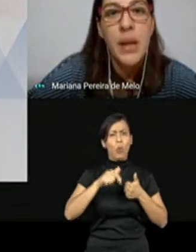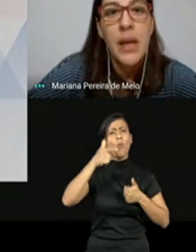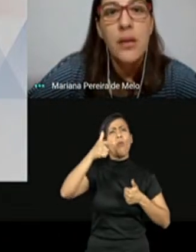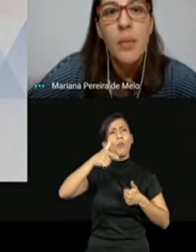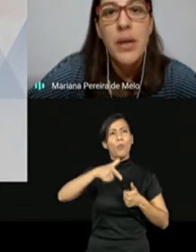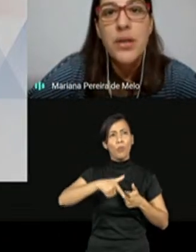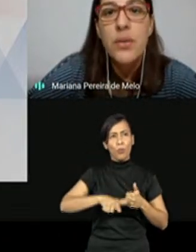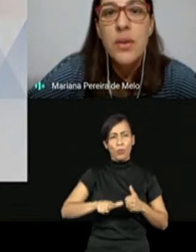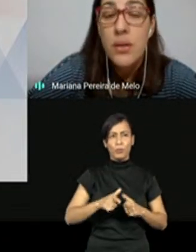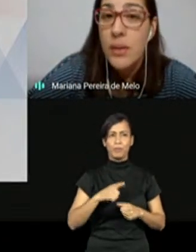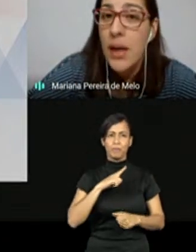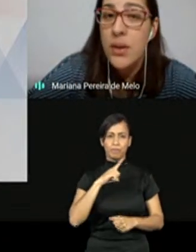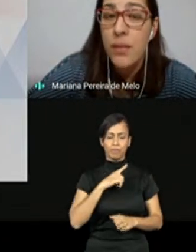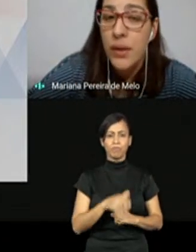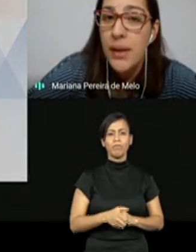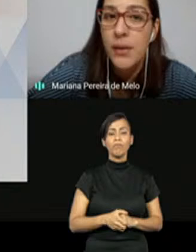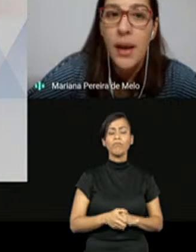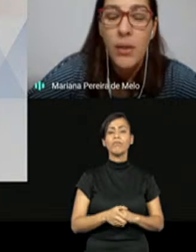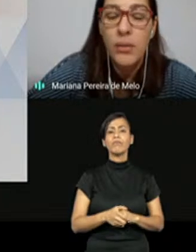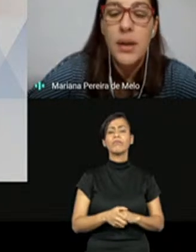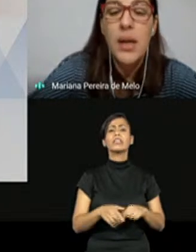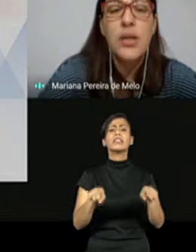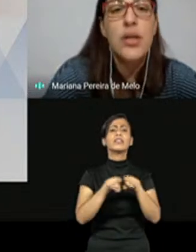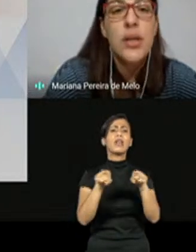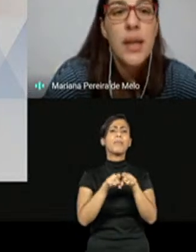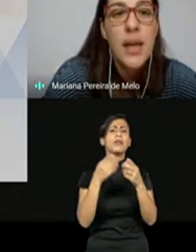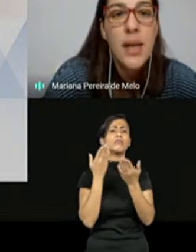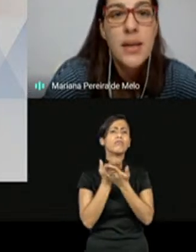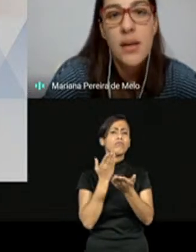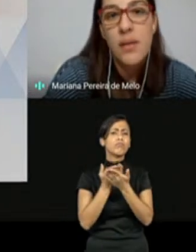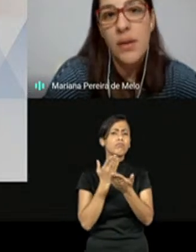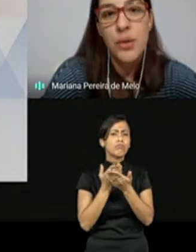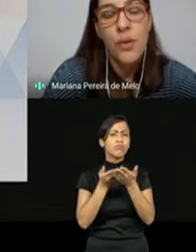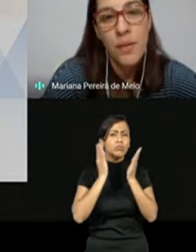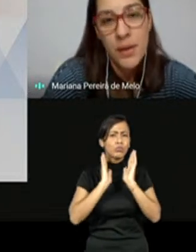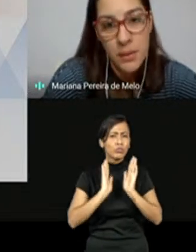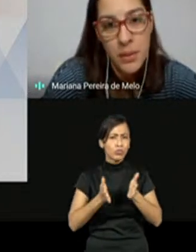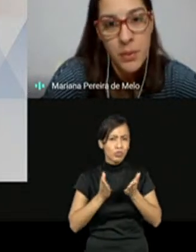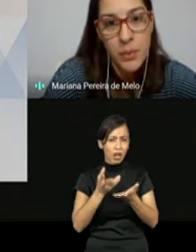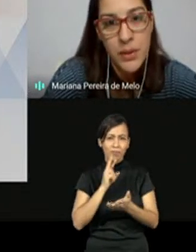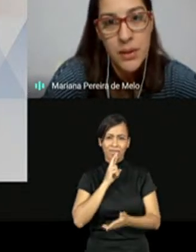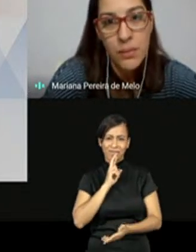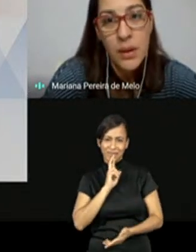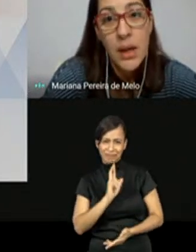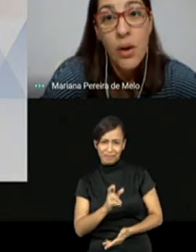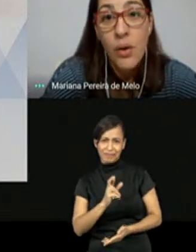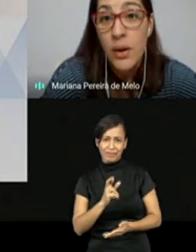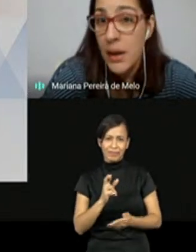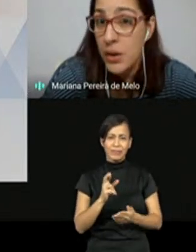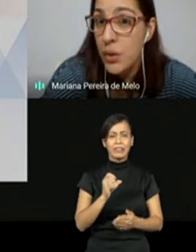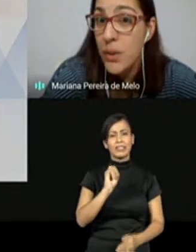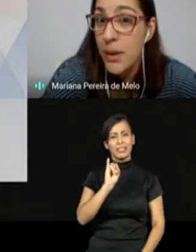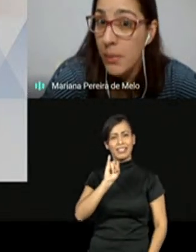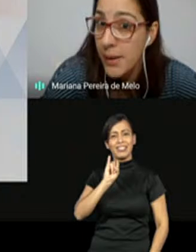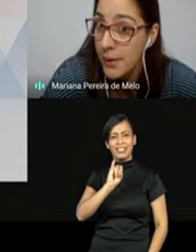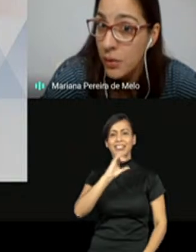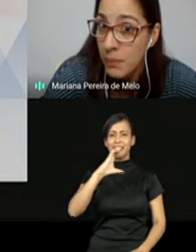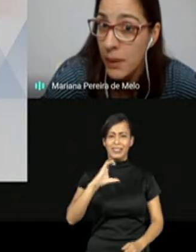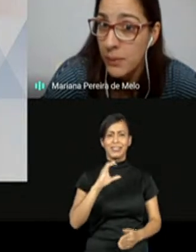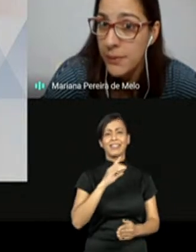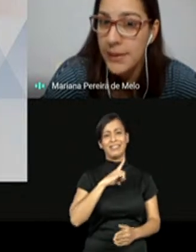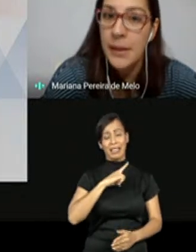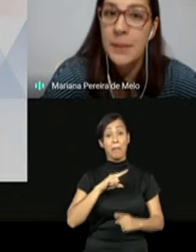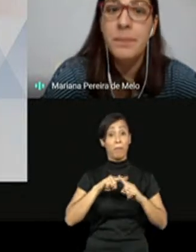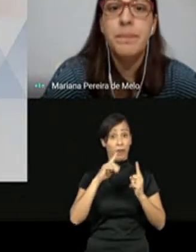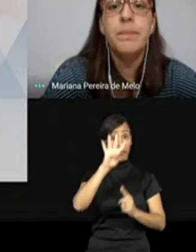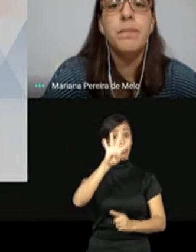proporção. Então, a partir dos resultados que foi dado em aula, a gente tem esse intervalo de confiança para a proporção. Olha, a gente usa a tabela da